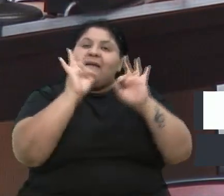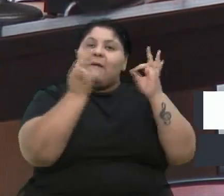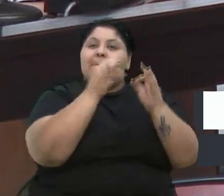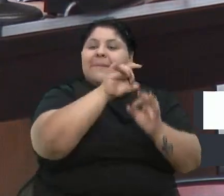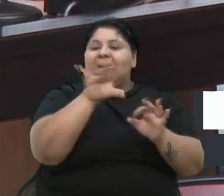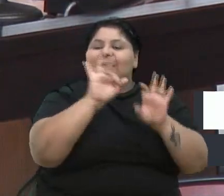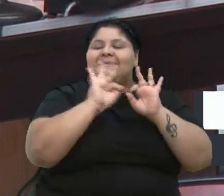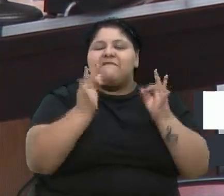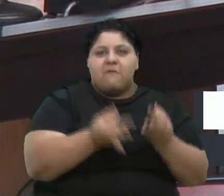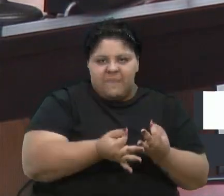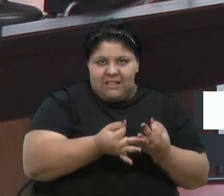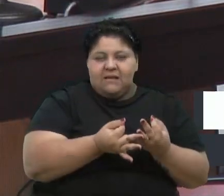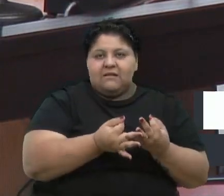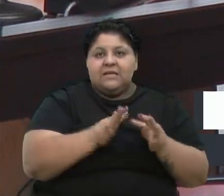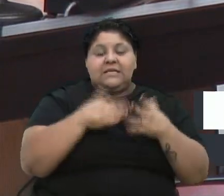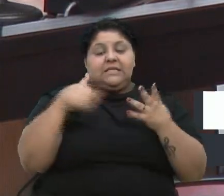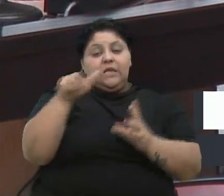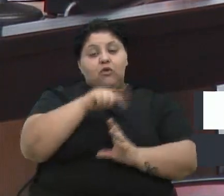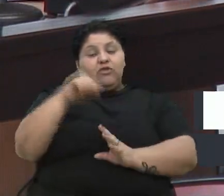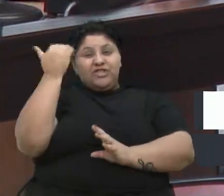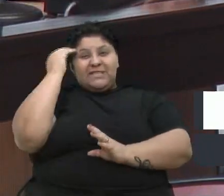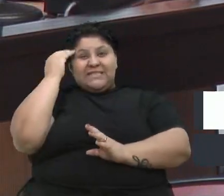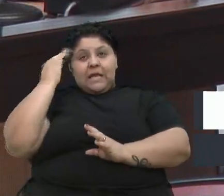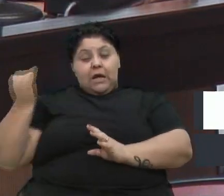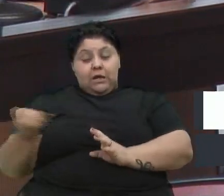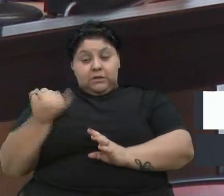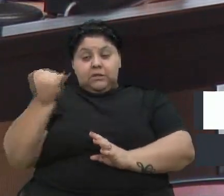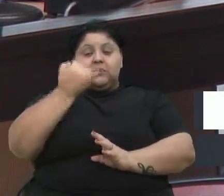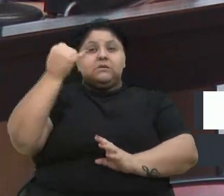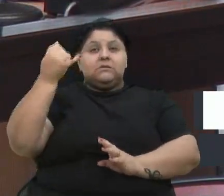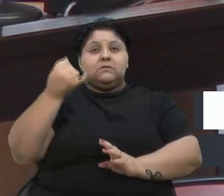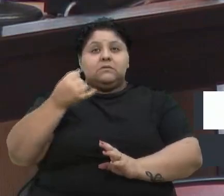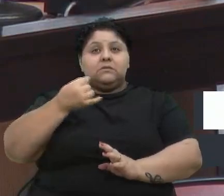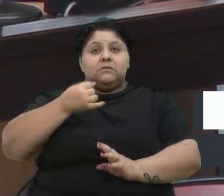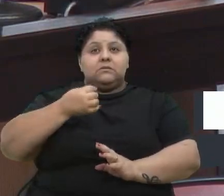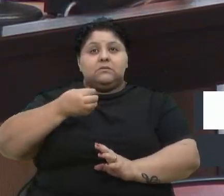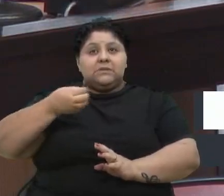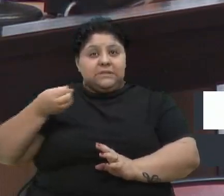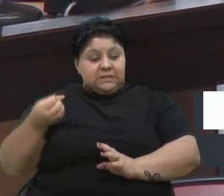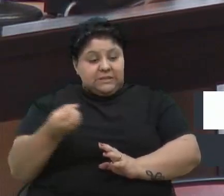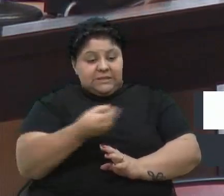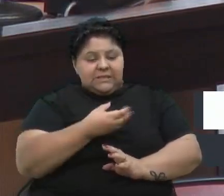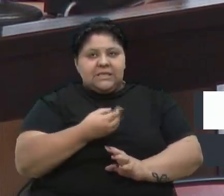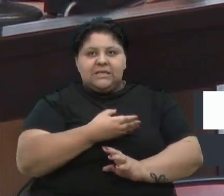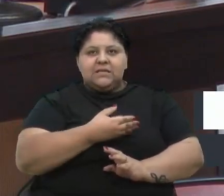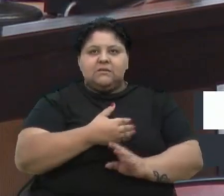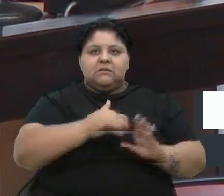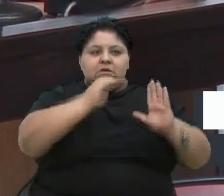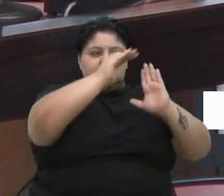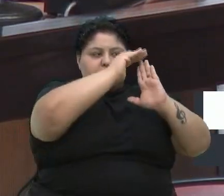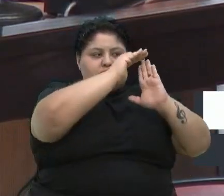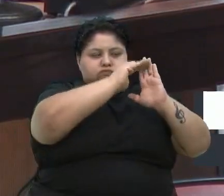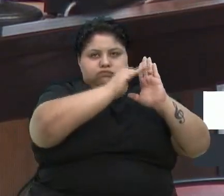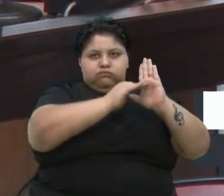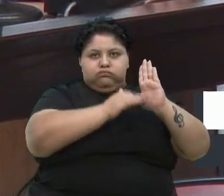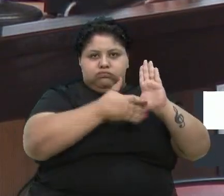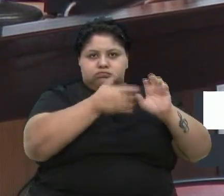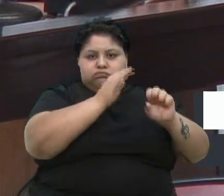família. Então, a gente sabe da importância da atualização dessas listas, desses